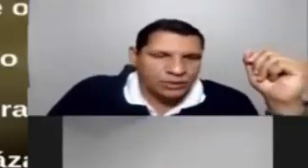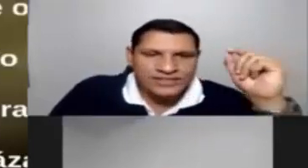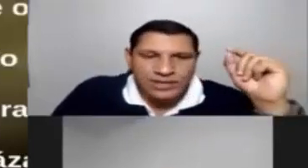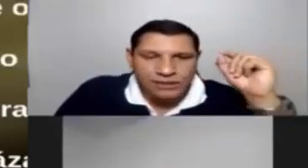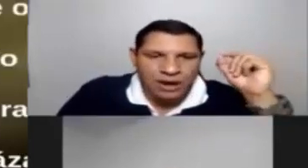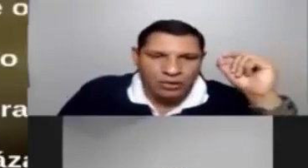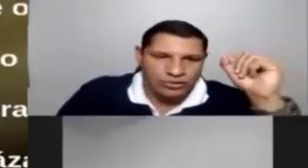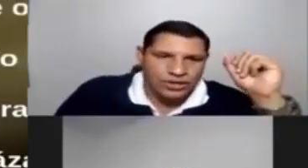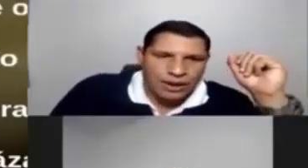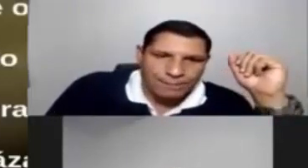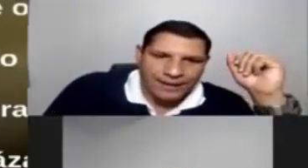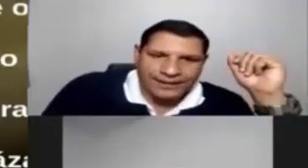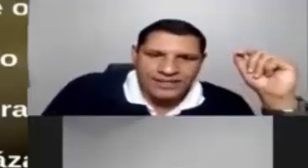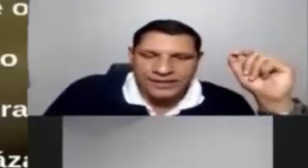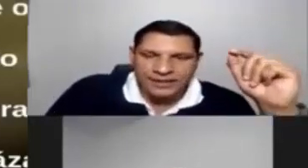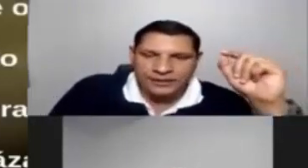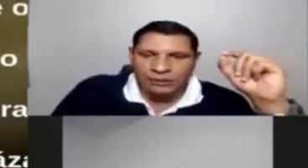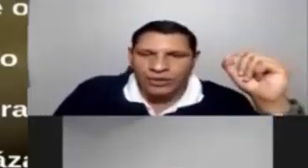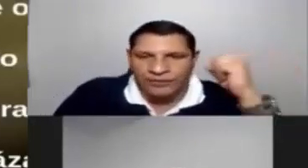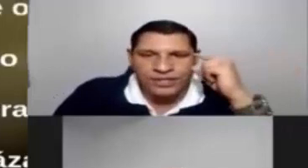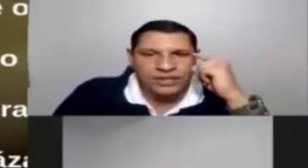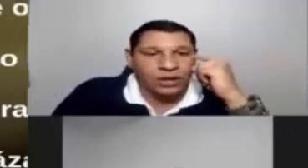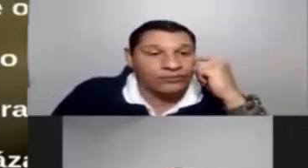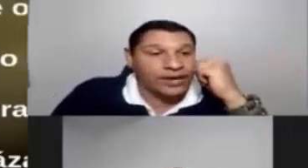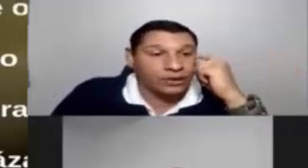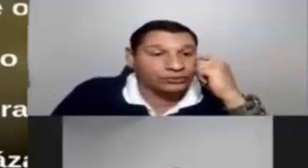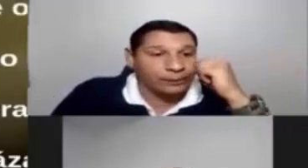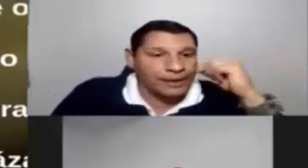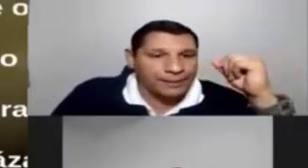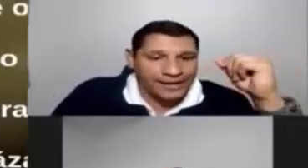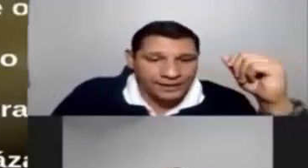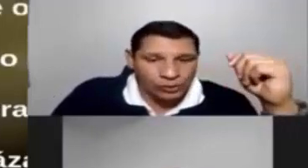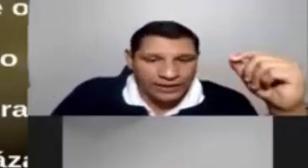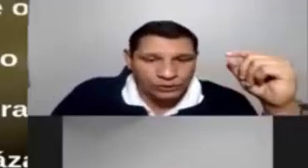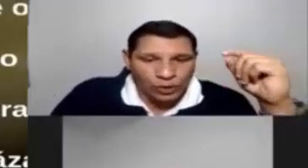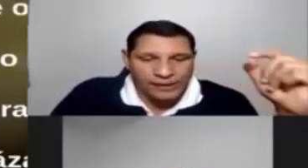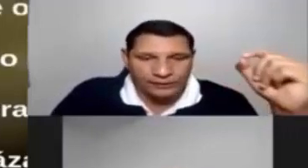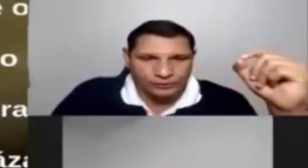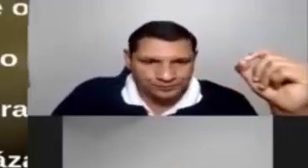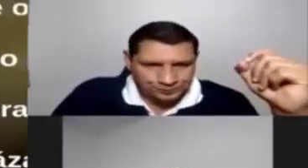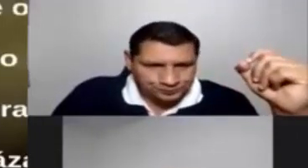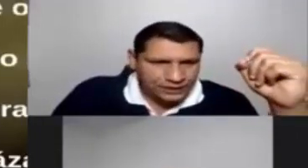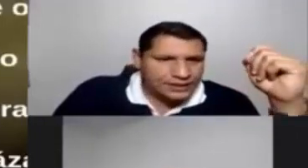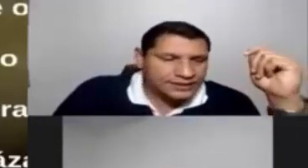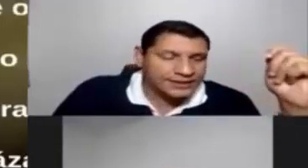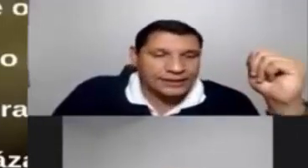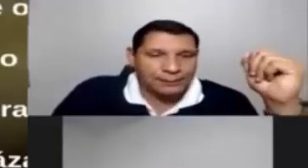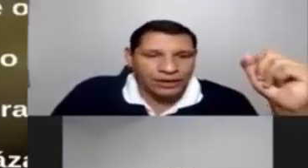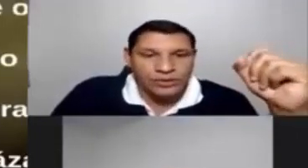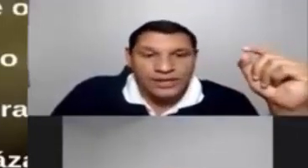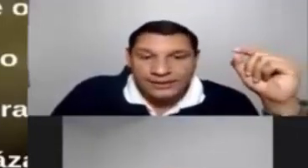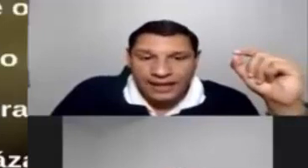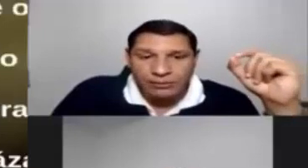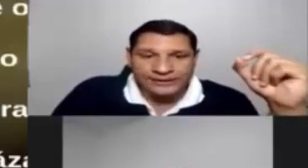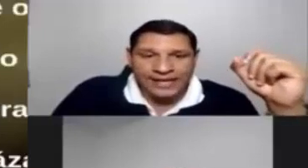pois tenho cinco irmãos para que lhes dê testemunha, a fim de que não venham também para este lugar de tormento. Disse-lhe